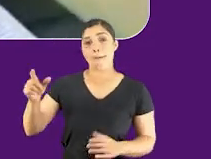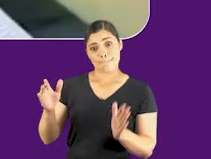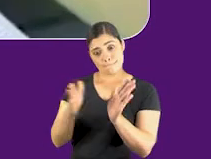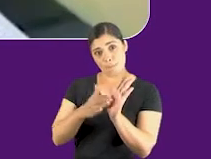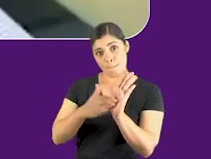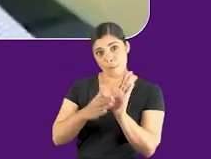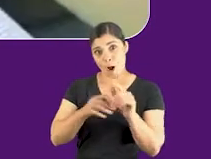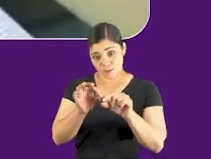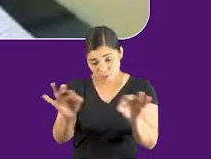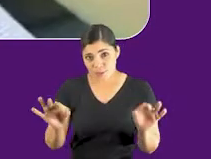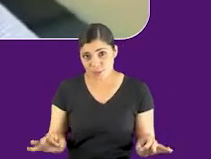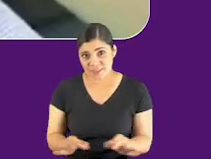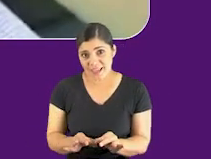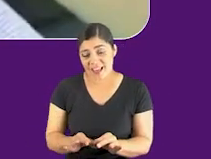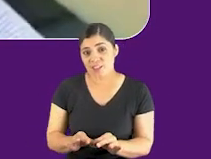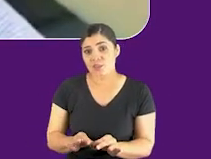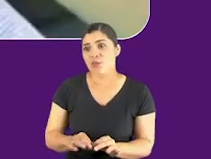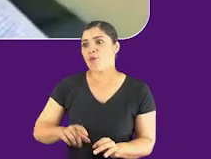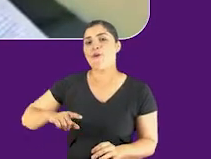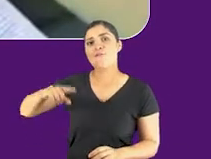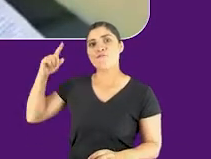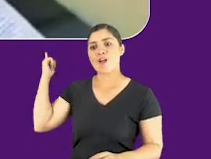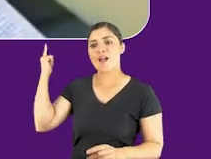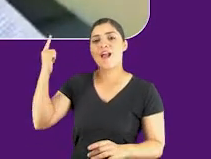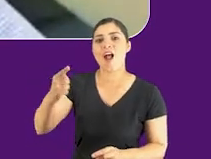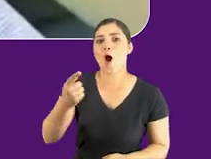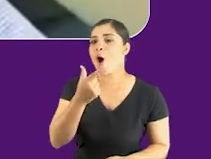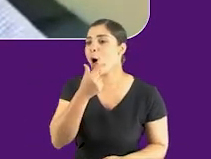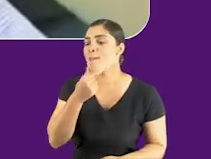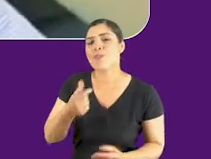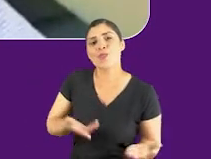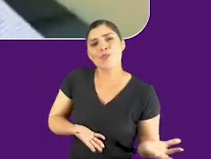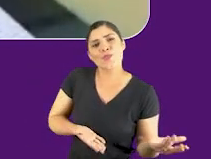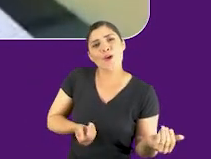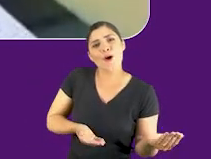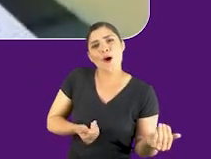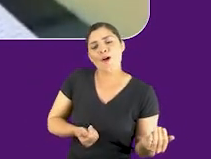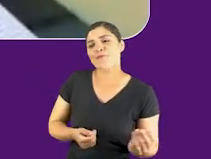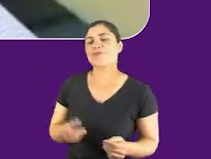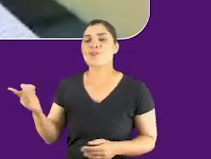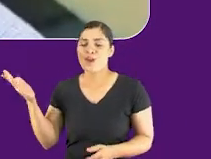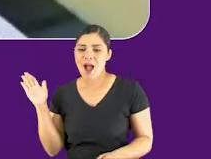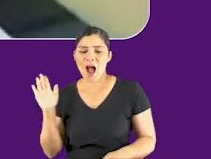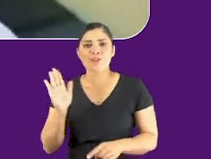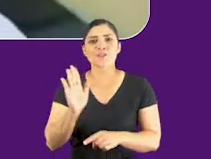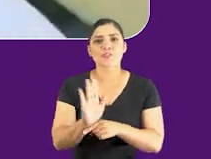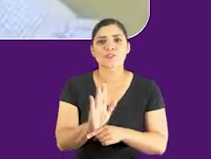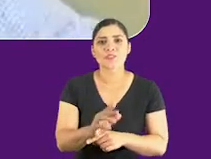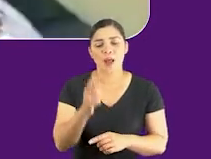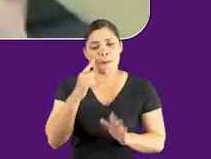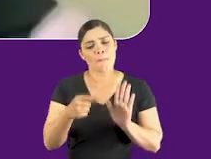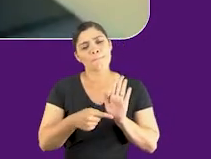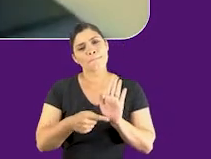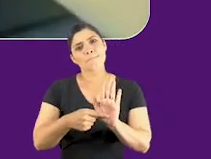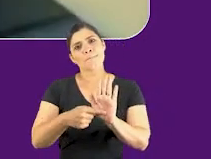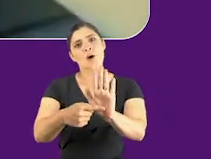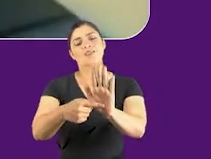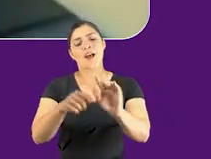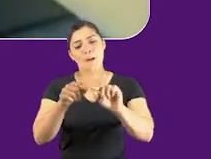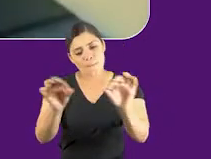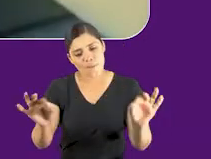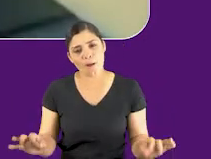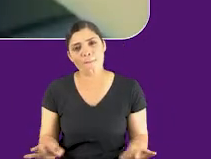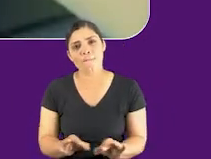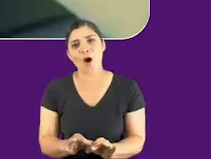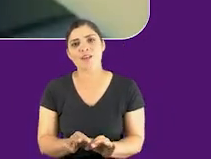facul de uma faculdade lá do Nordeste que eles vieram com uma proposta não 33 estudantes que vieram com essa proposta isso que o